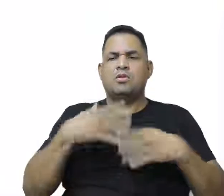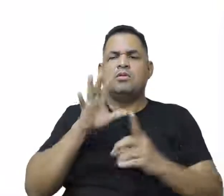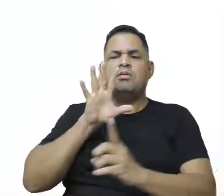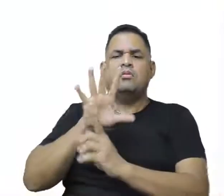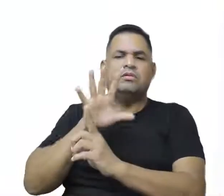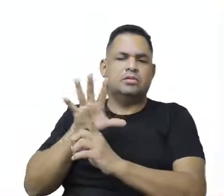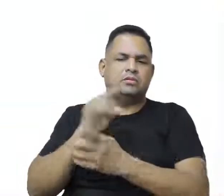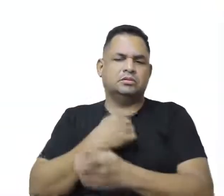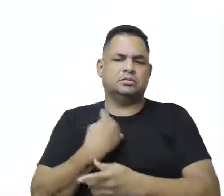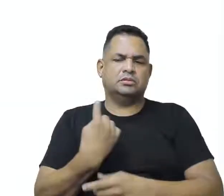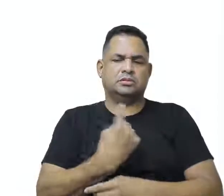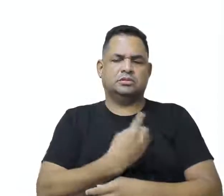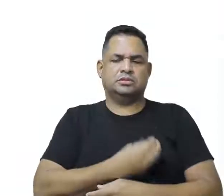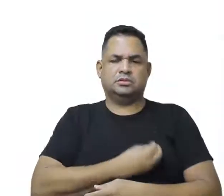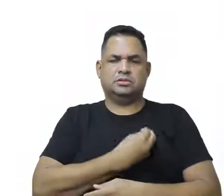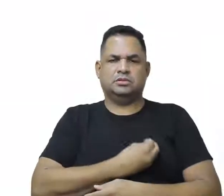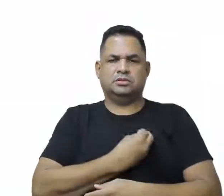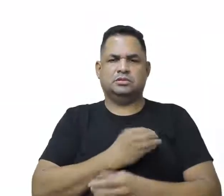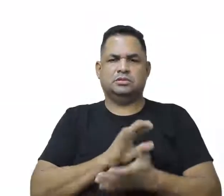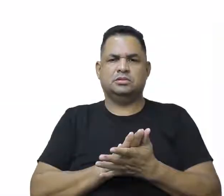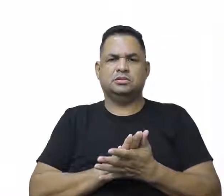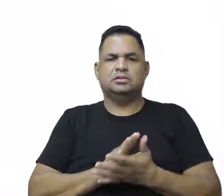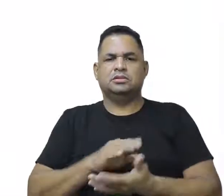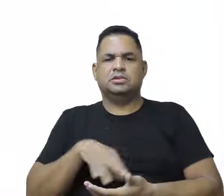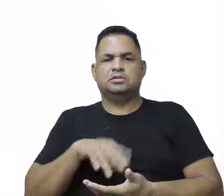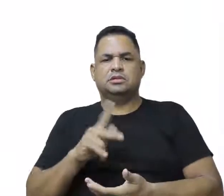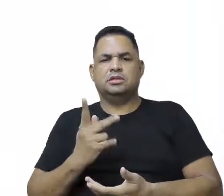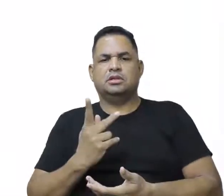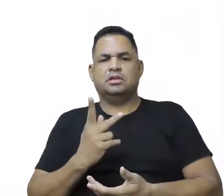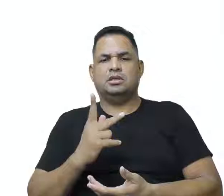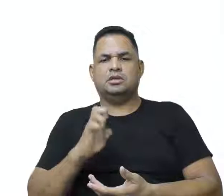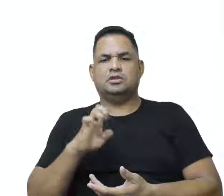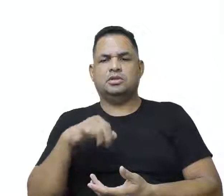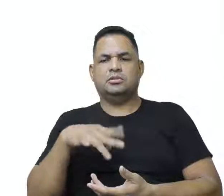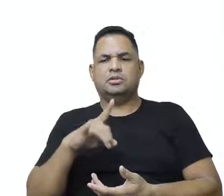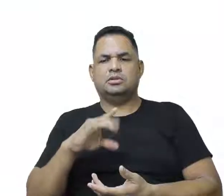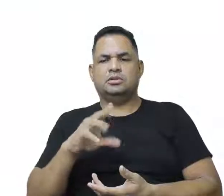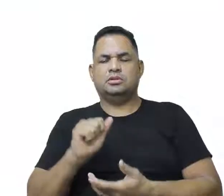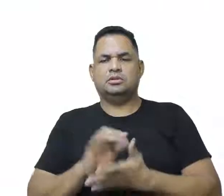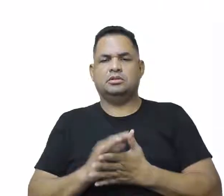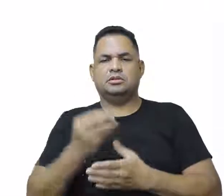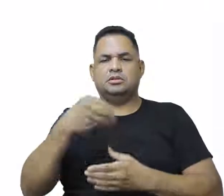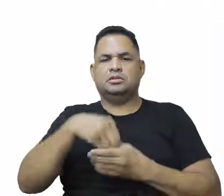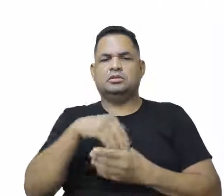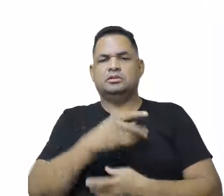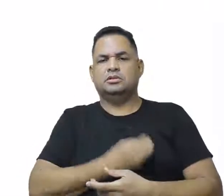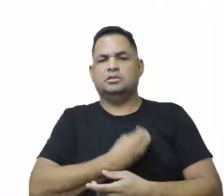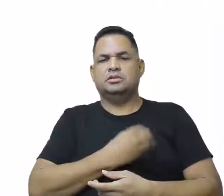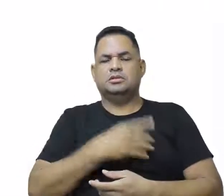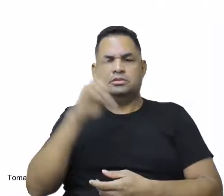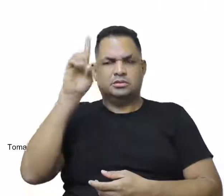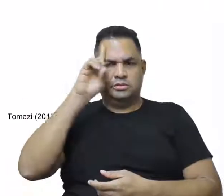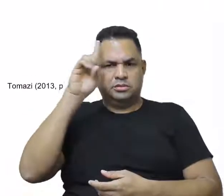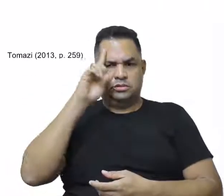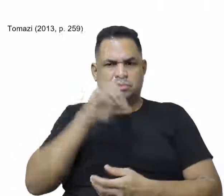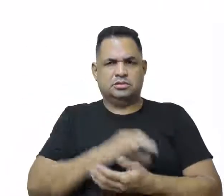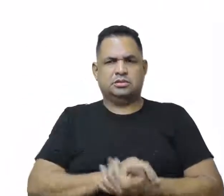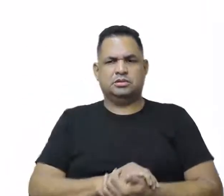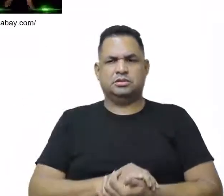reflexo disso na nossa vida? Dessa hegemonia, né? Para com a nossa vida, no nosso cotidiano.